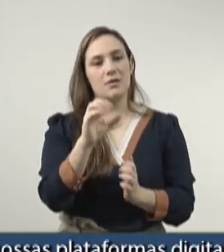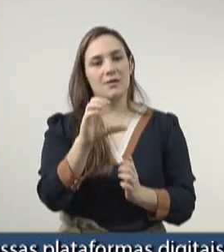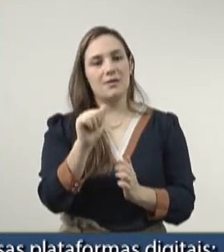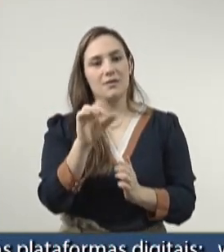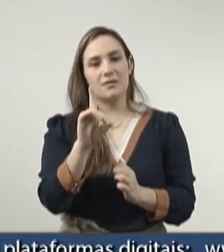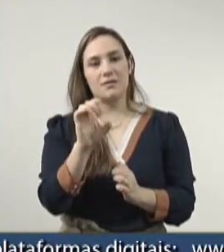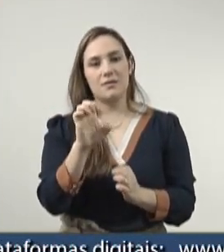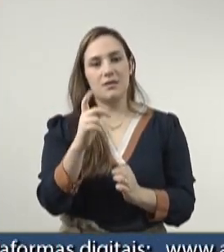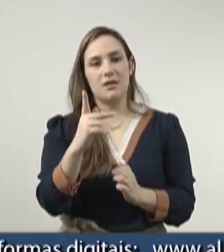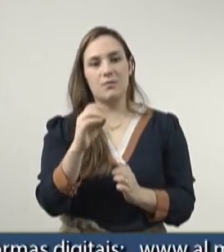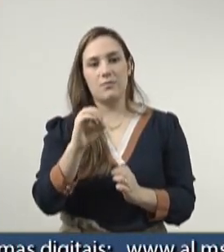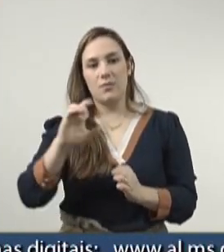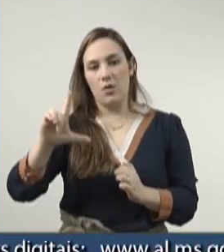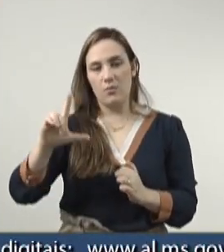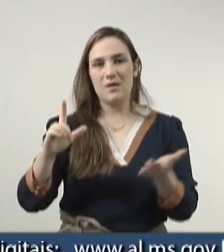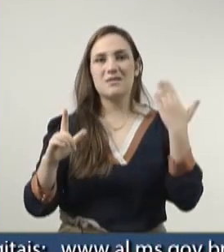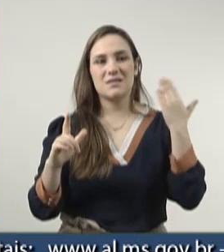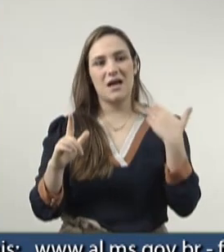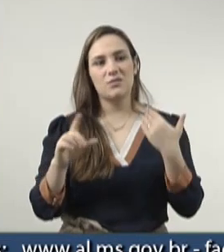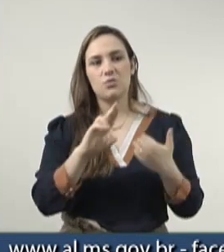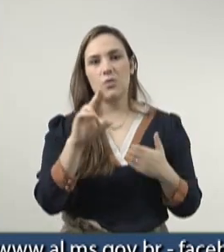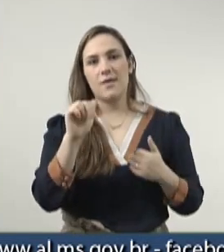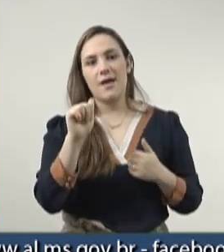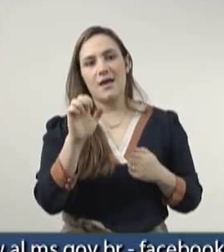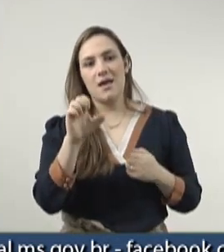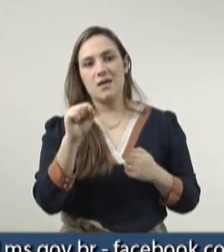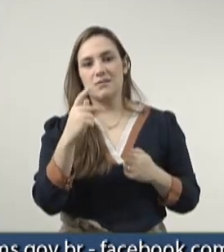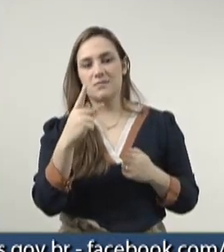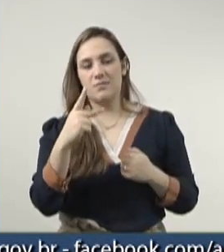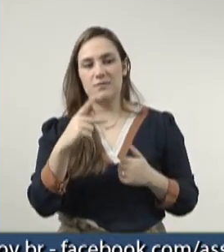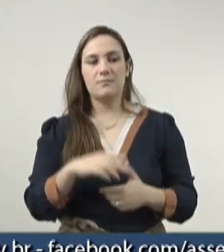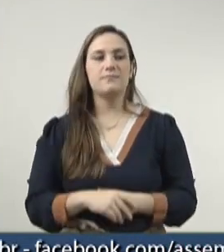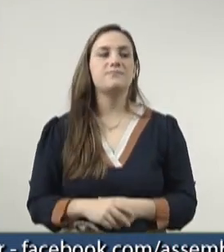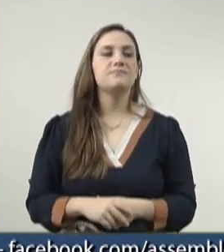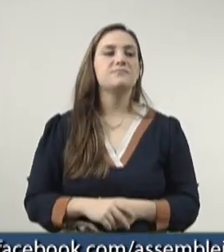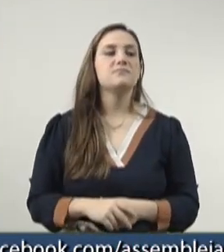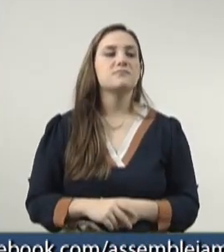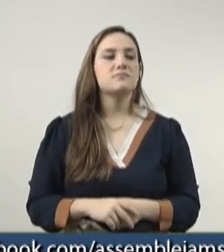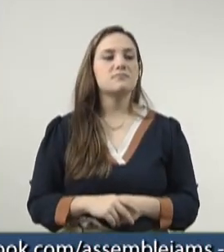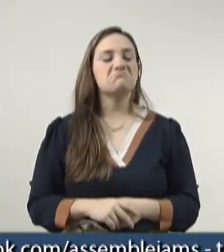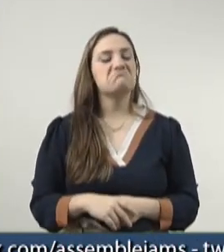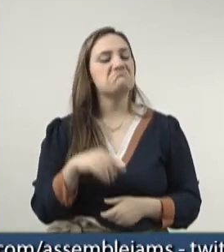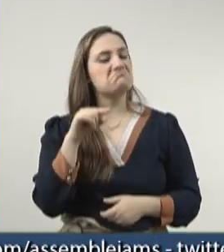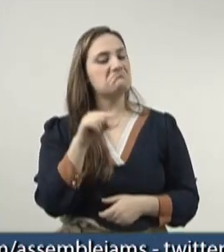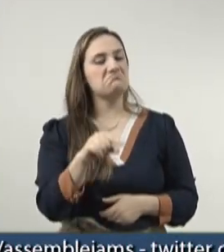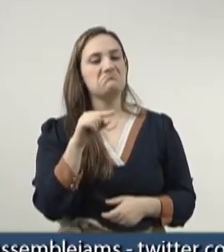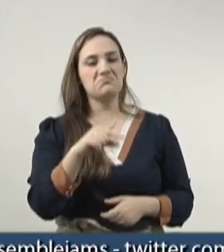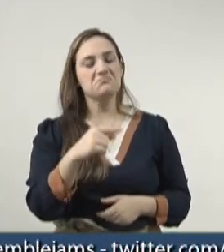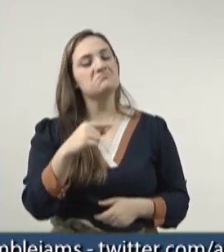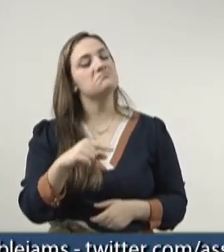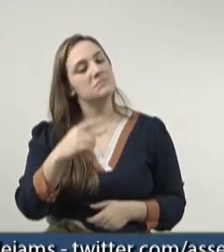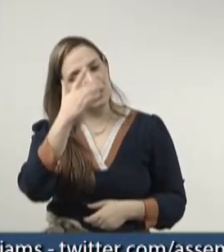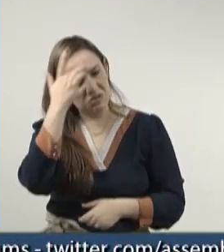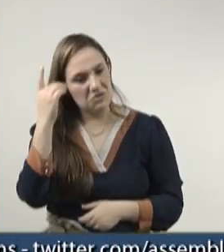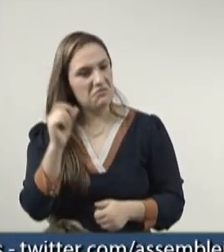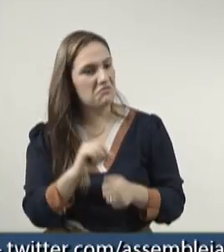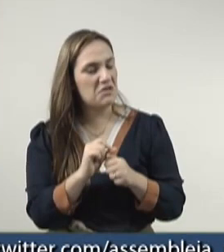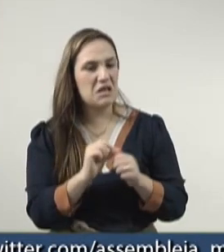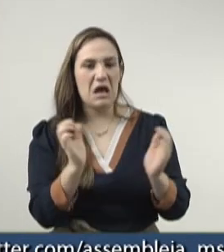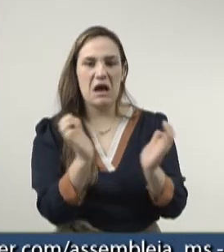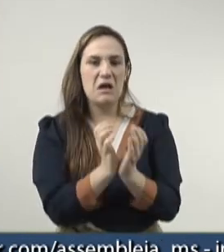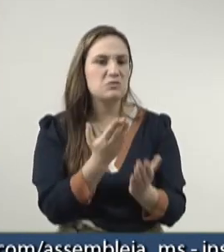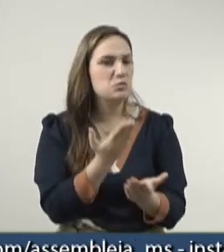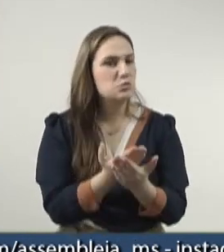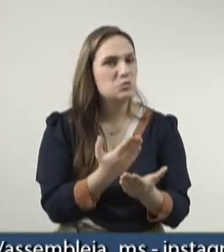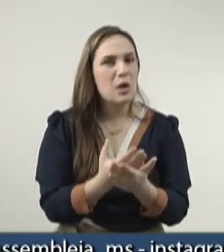anteriormente denominada AESP. Essa turma se destacou por realizar a academia em tempo recorde,